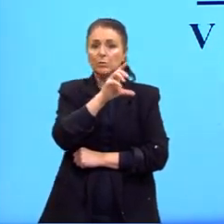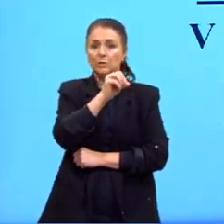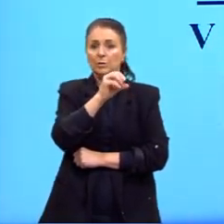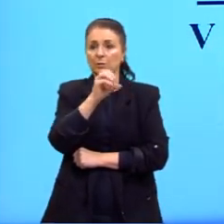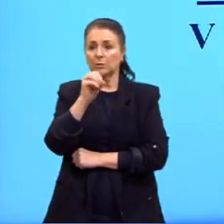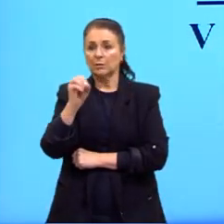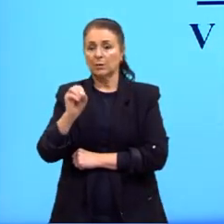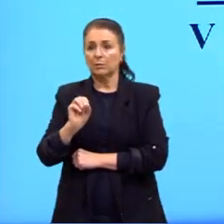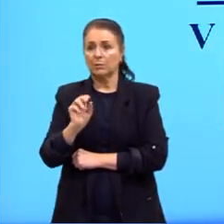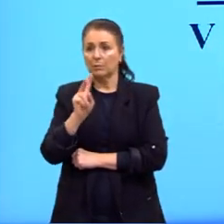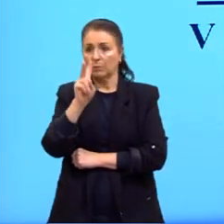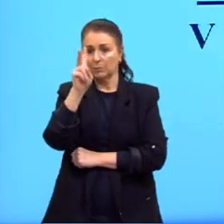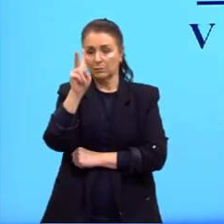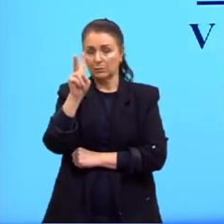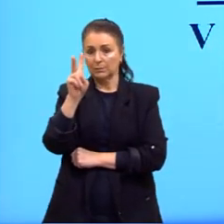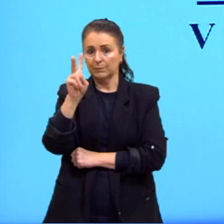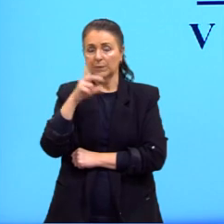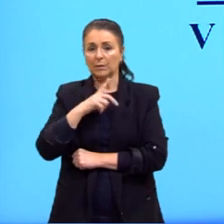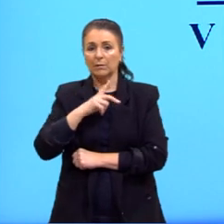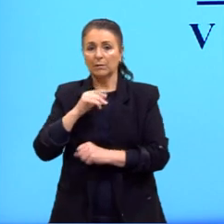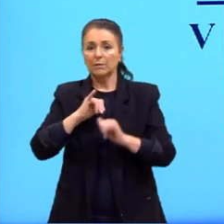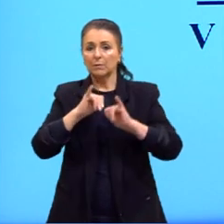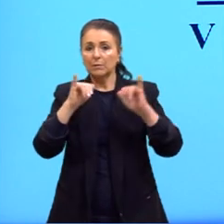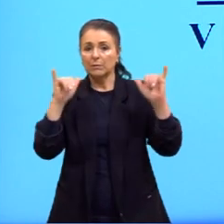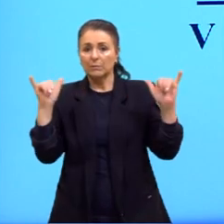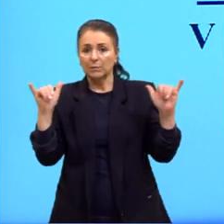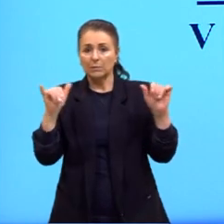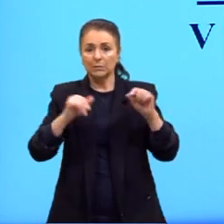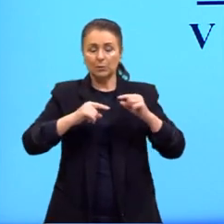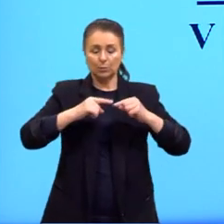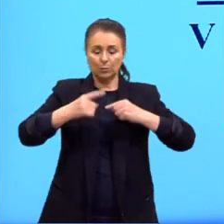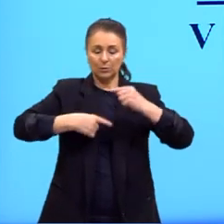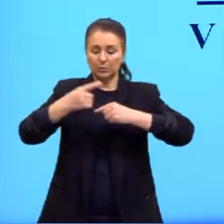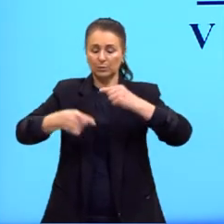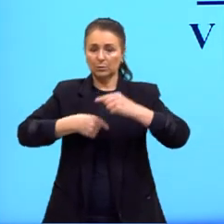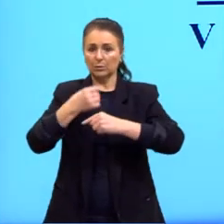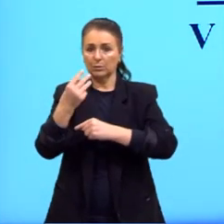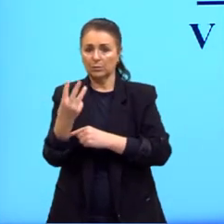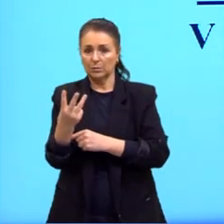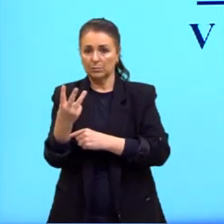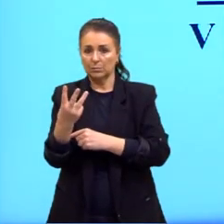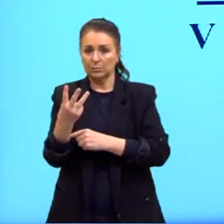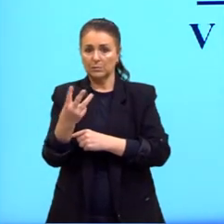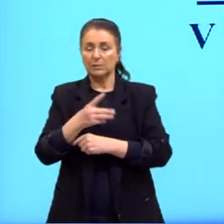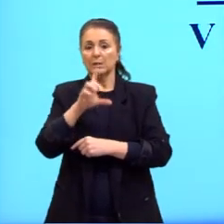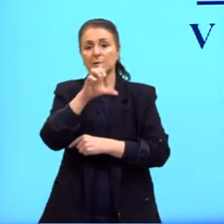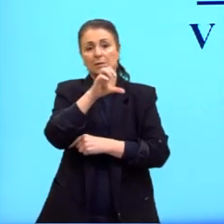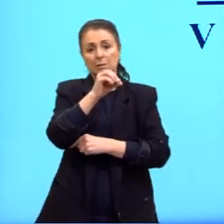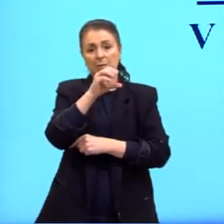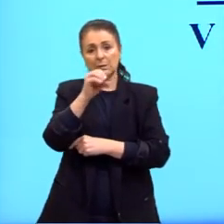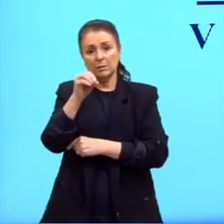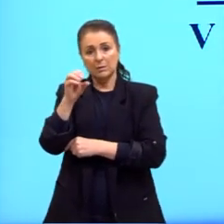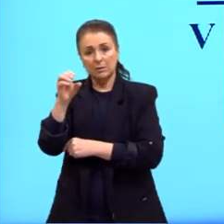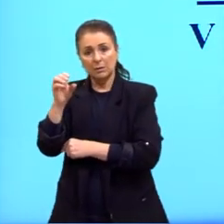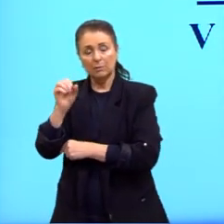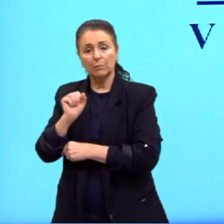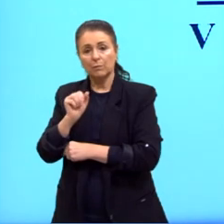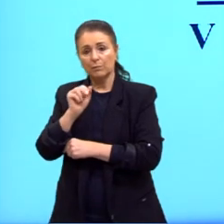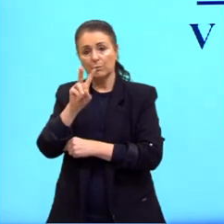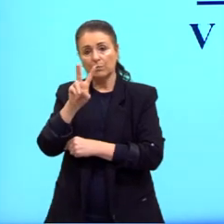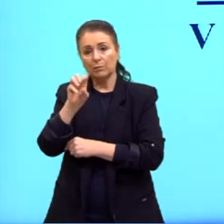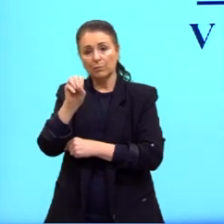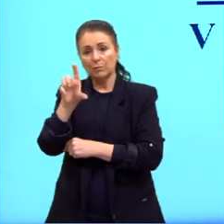e depois perguntar para vocês Qual é a tensão no resistor três vai ser quanto vai ser 100 watts né porque é igual